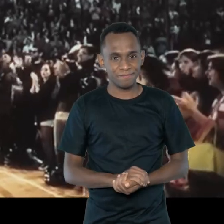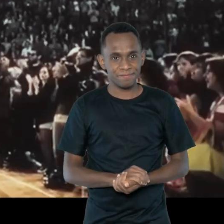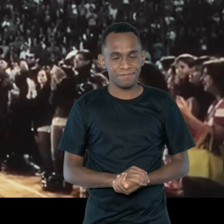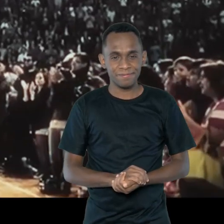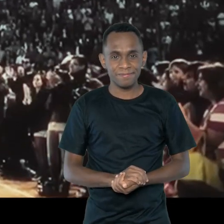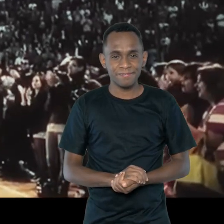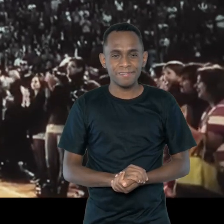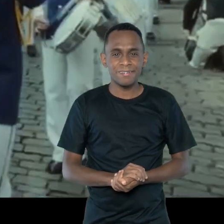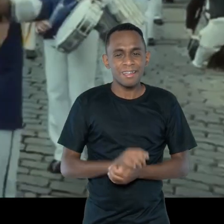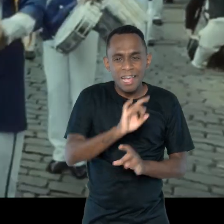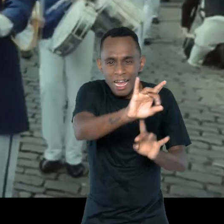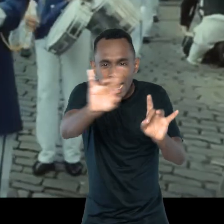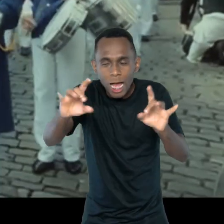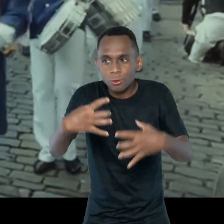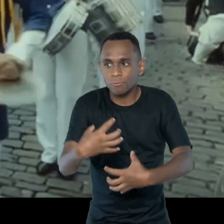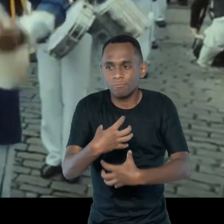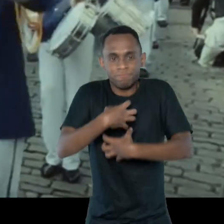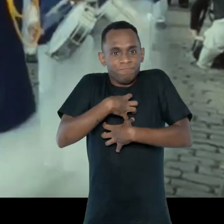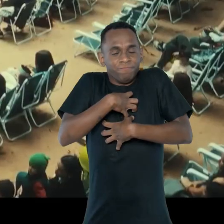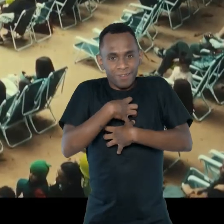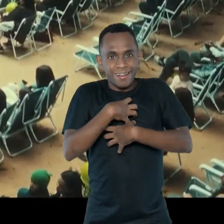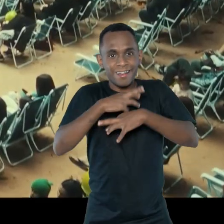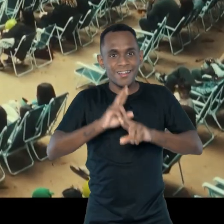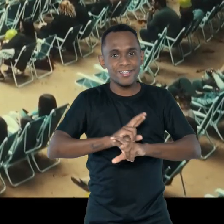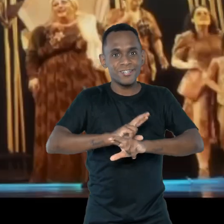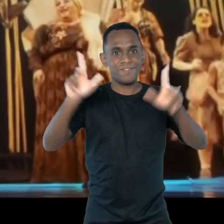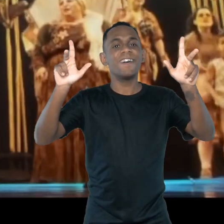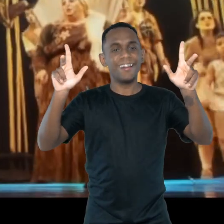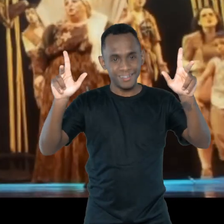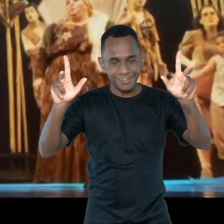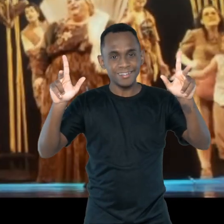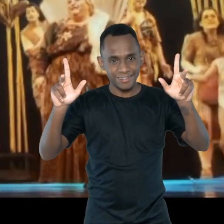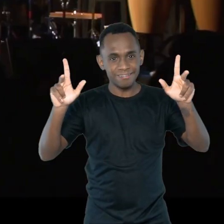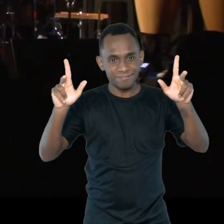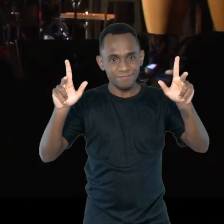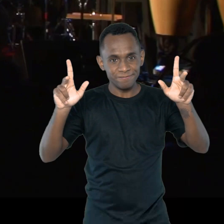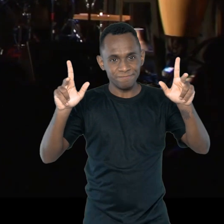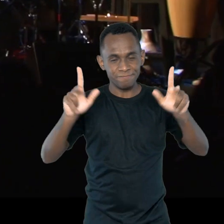que toca cada um de nós de um jeito diferente.